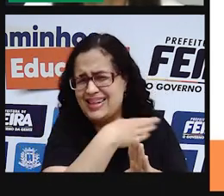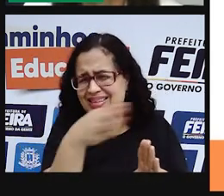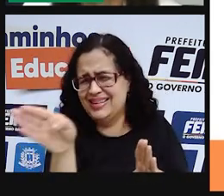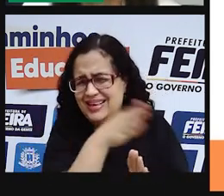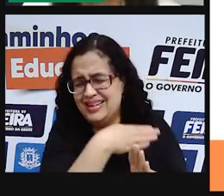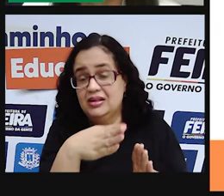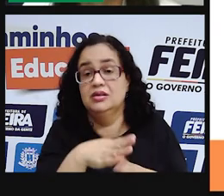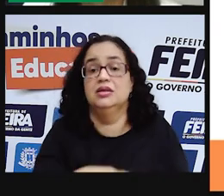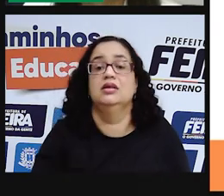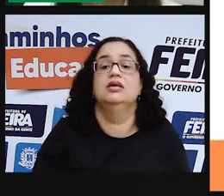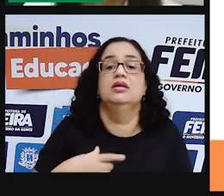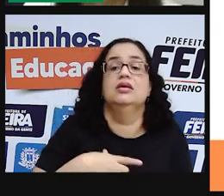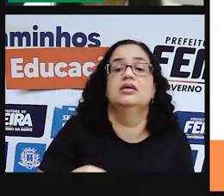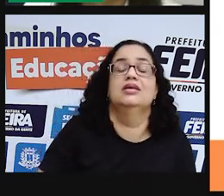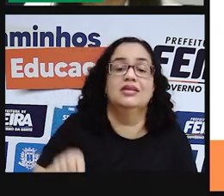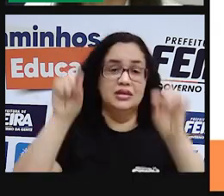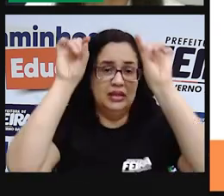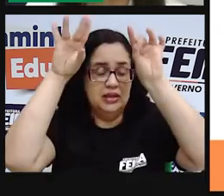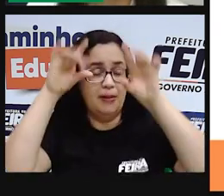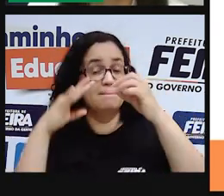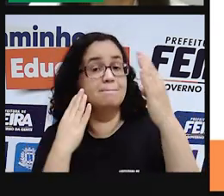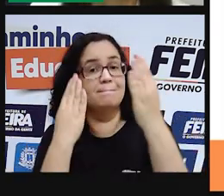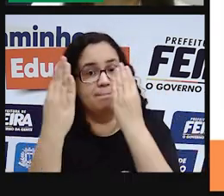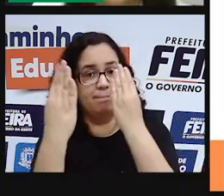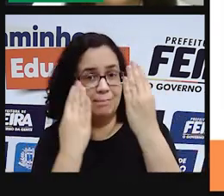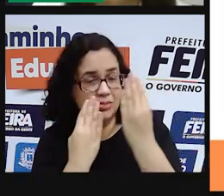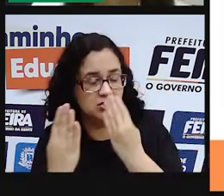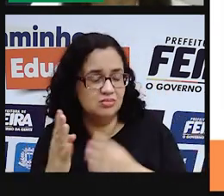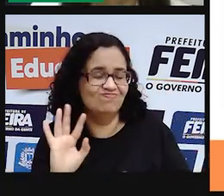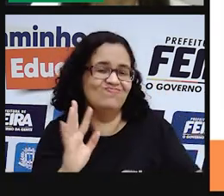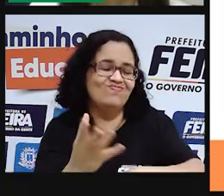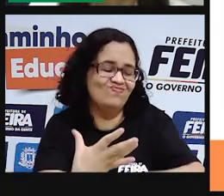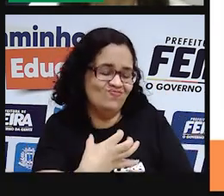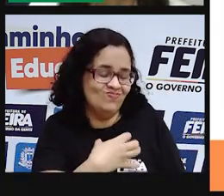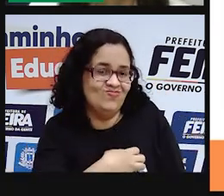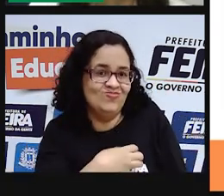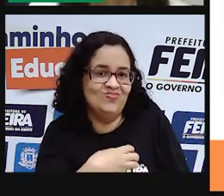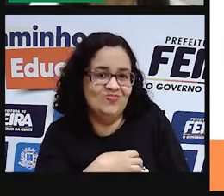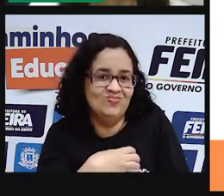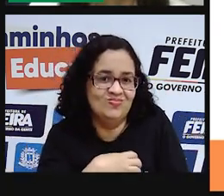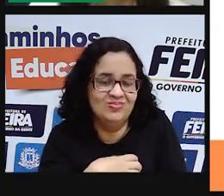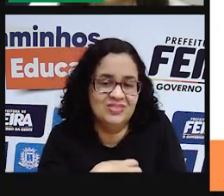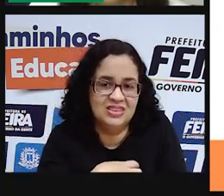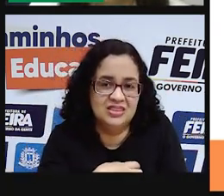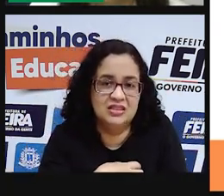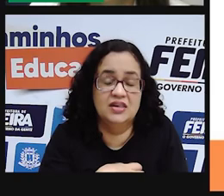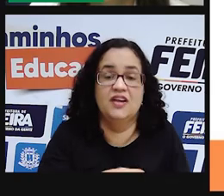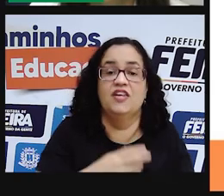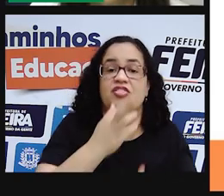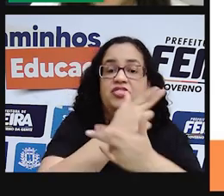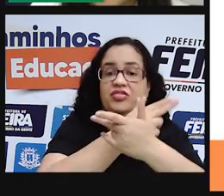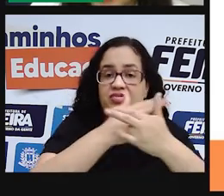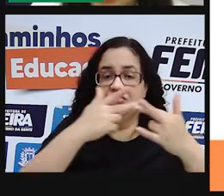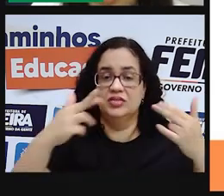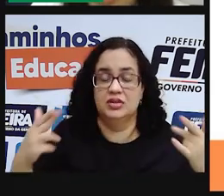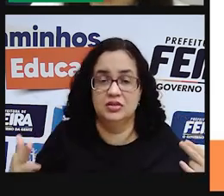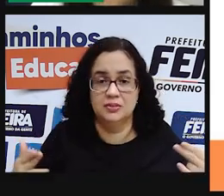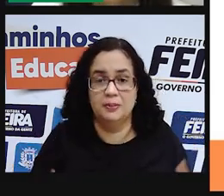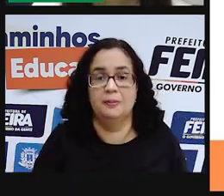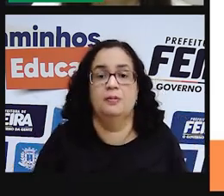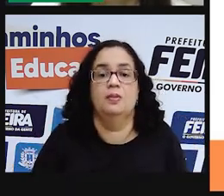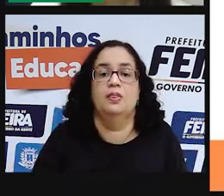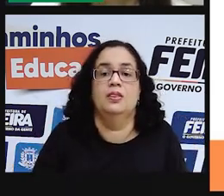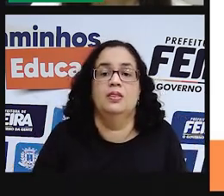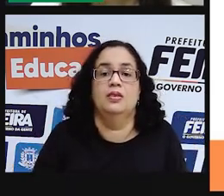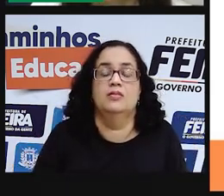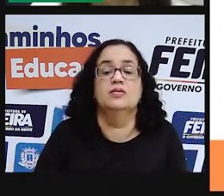que envolvem questões psicológicas, emocionais. Então, ele abrange vários tipos de